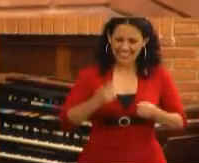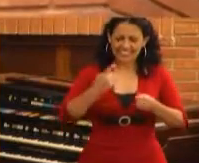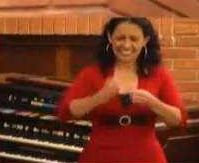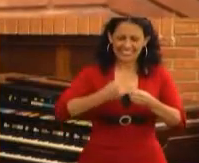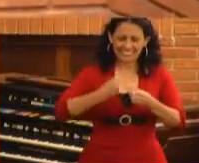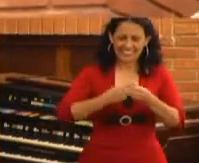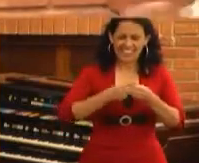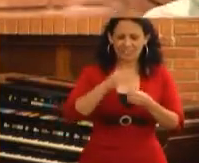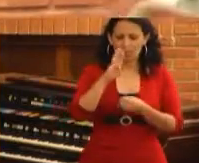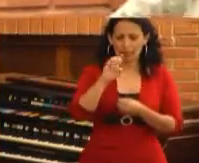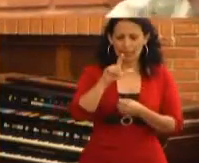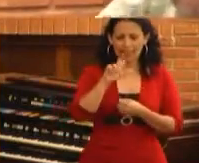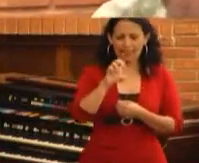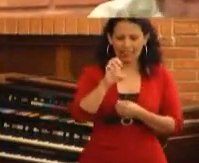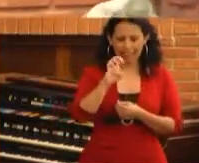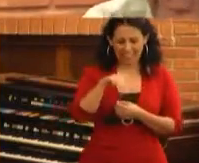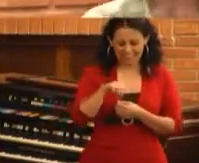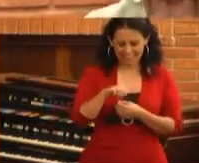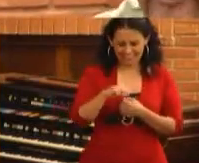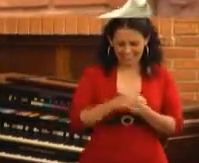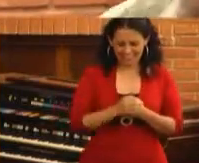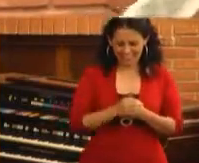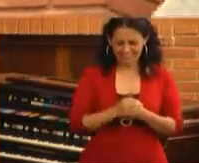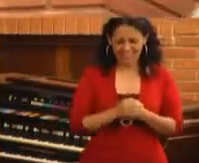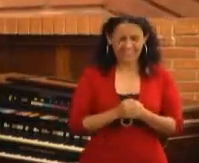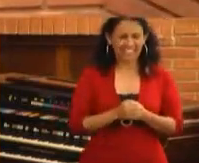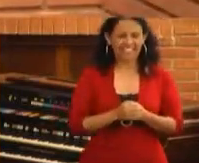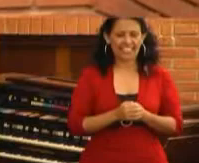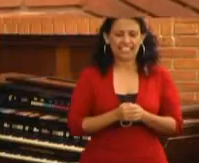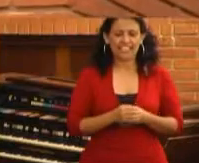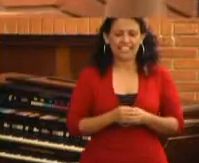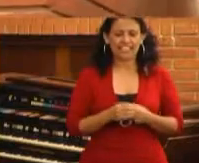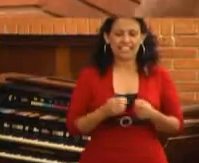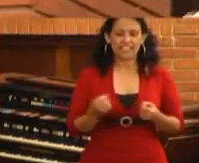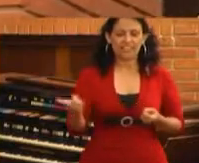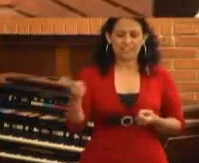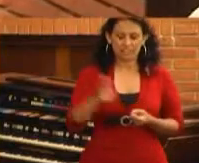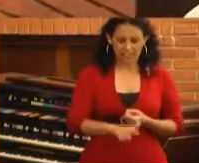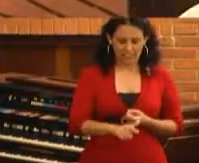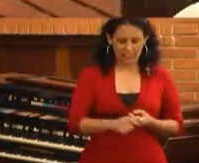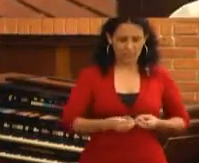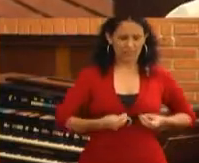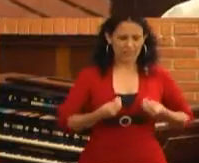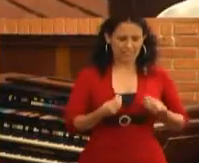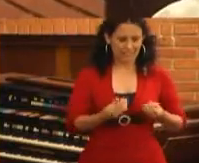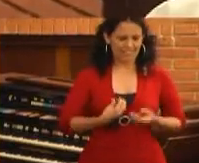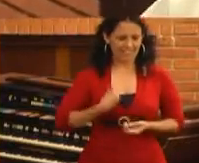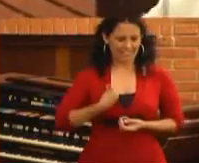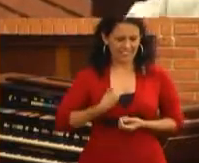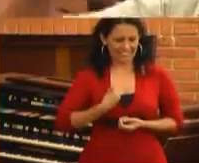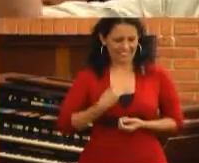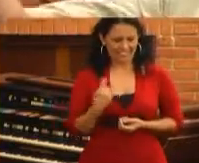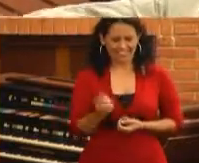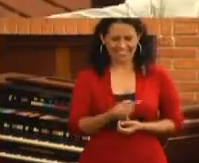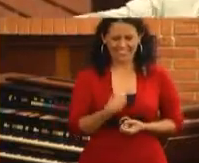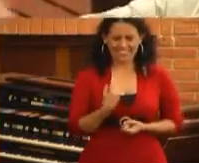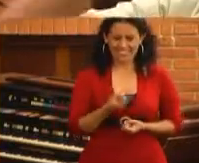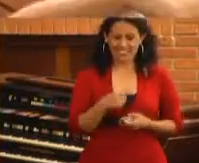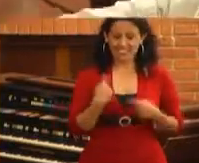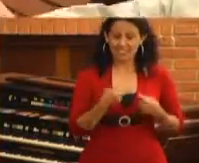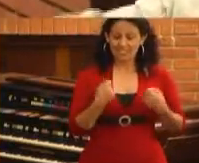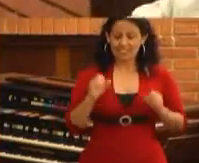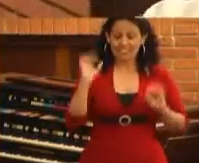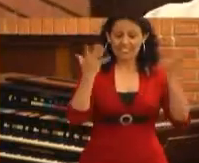pão que satisfaz a fome da alma. Ele veio para satisfazer. E nós estamos aí